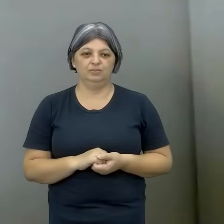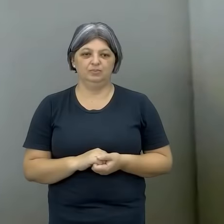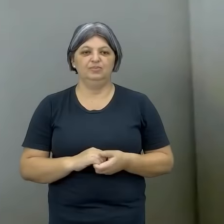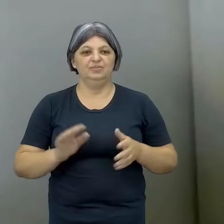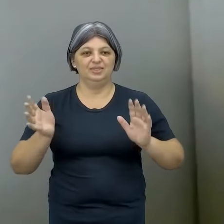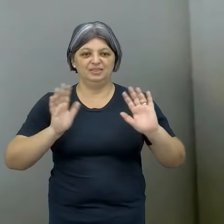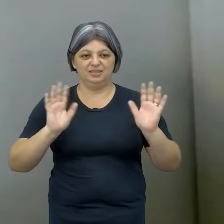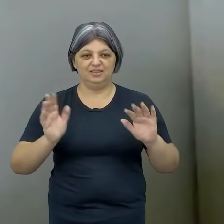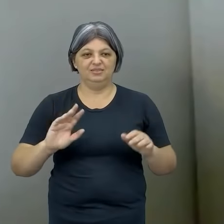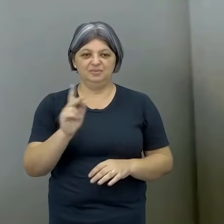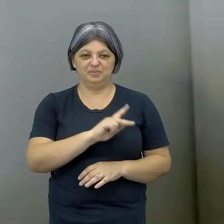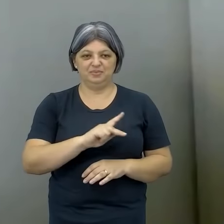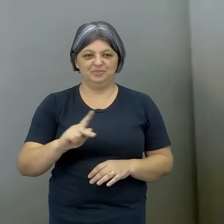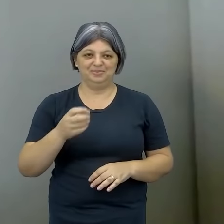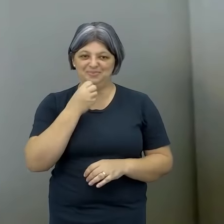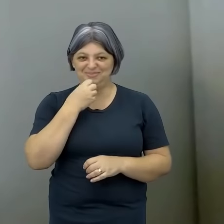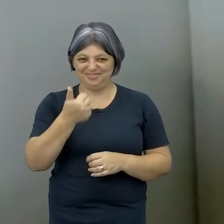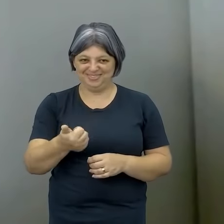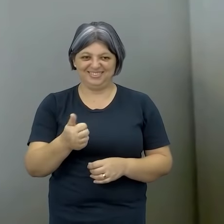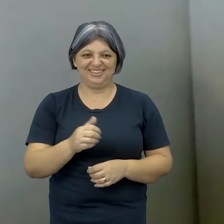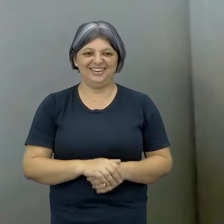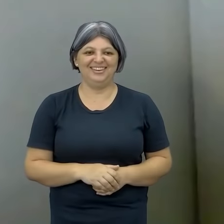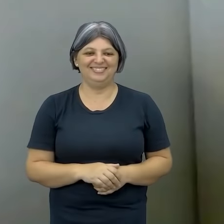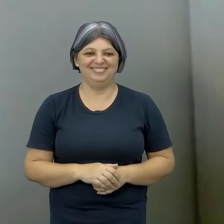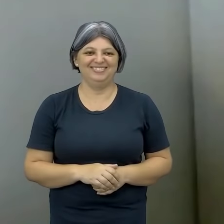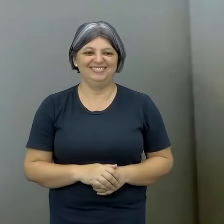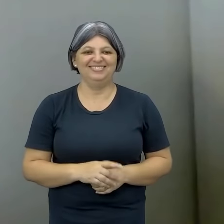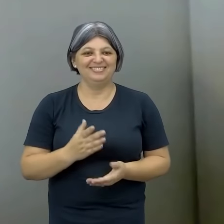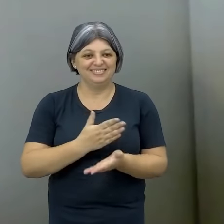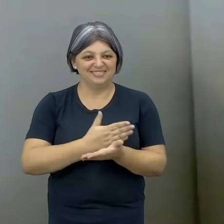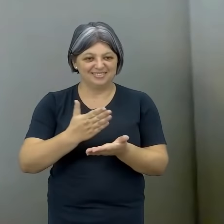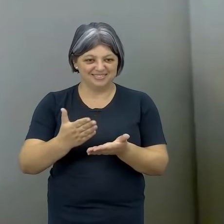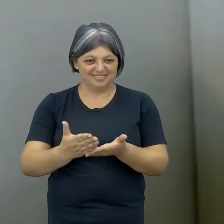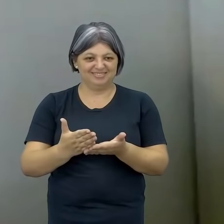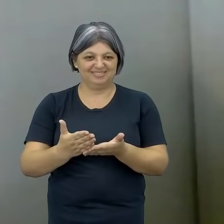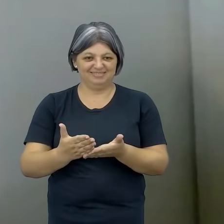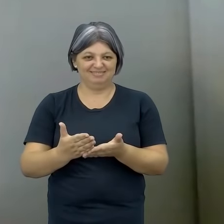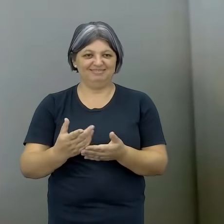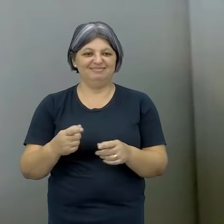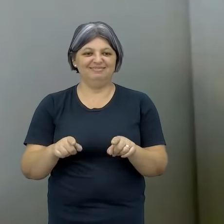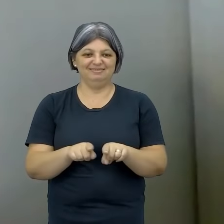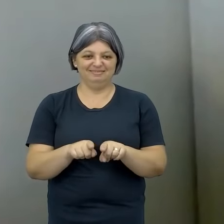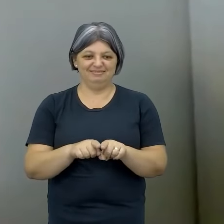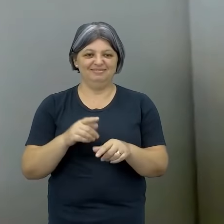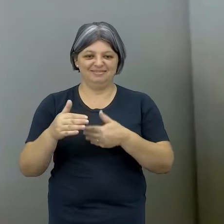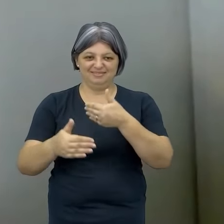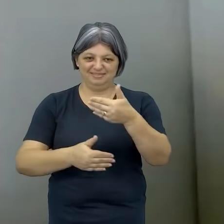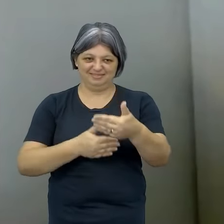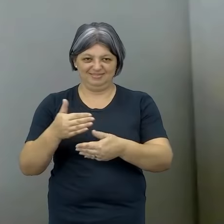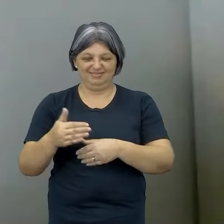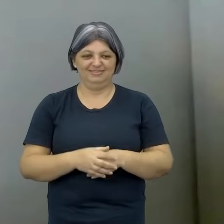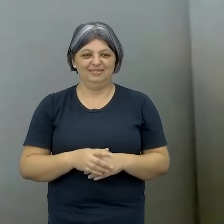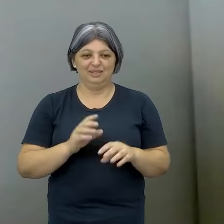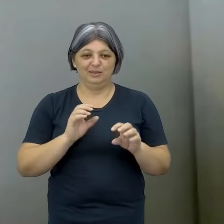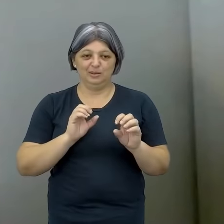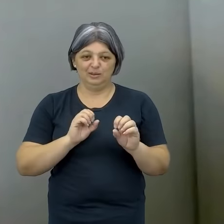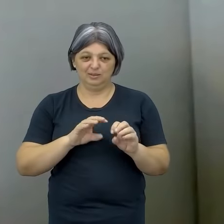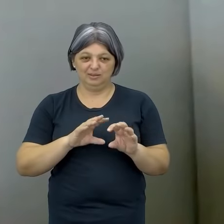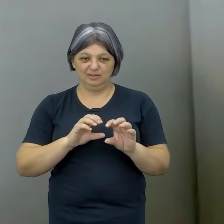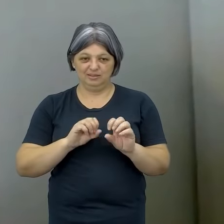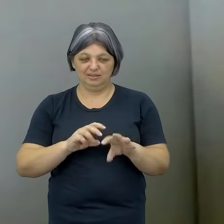Olá, professores, como vocês estão? Vamos dar início, então, à nossa formação de etapa, agora para o ensino